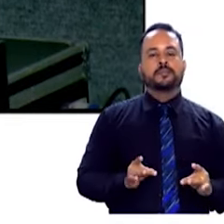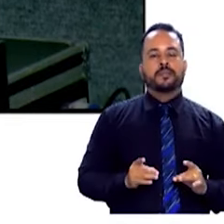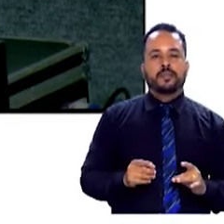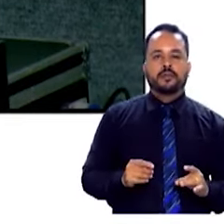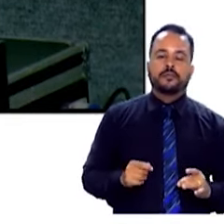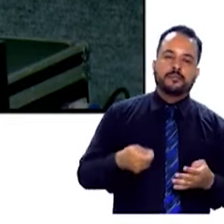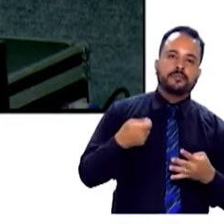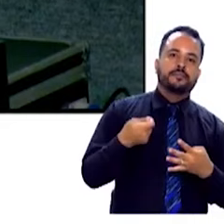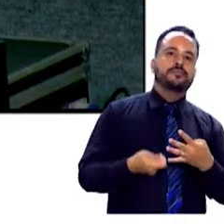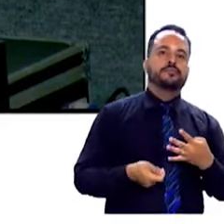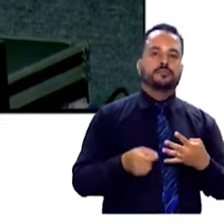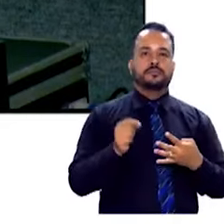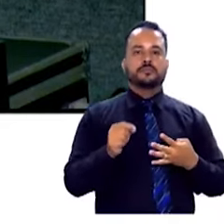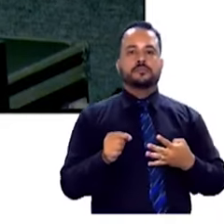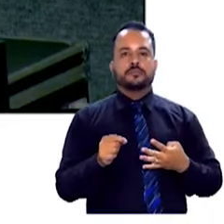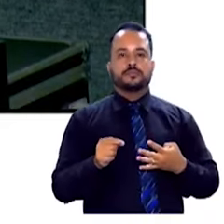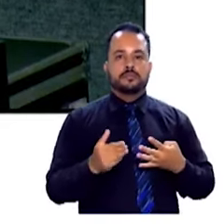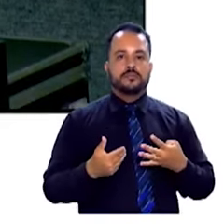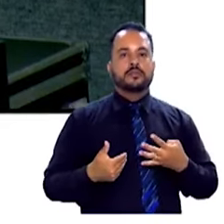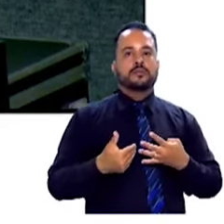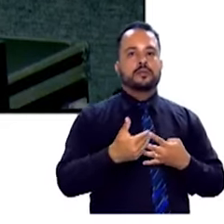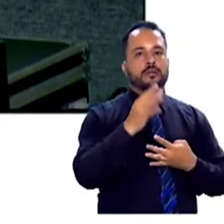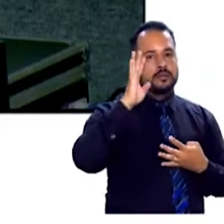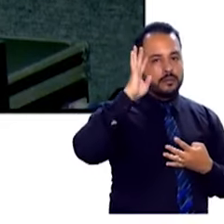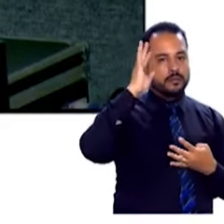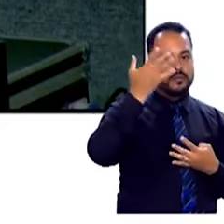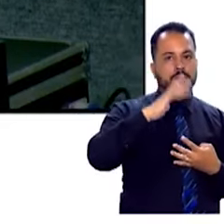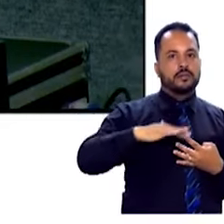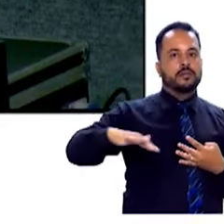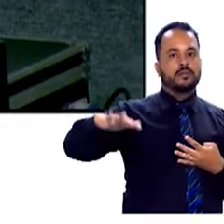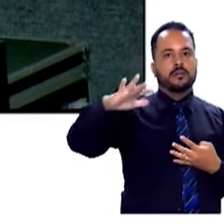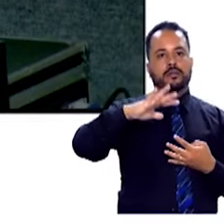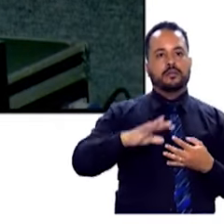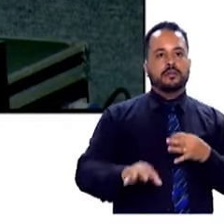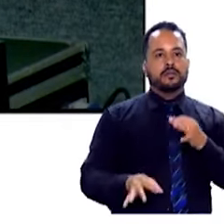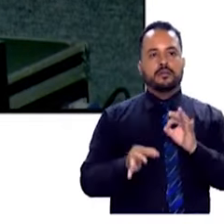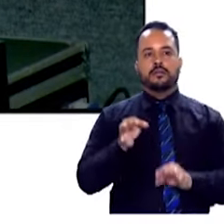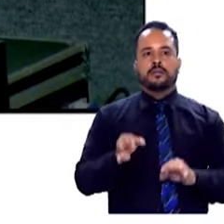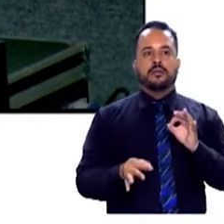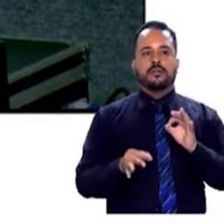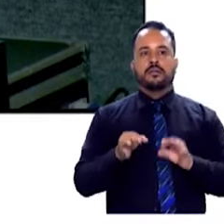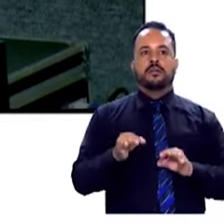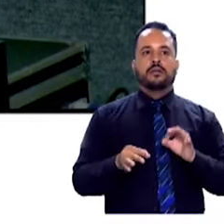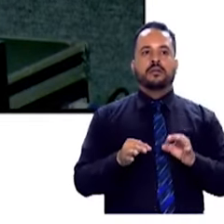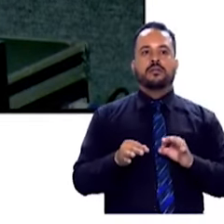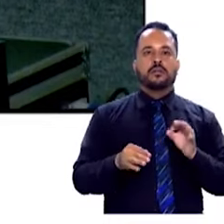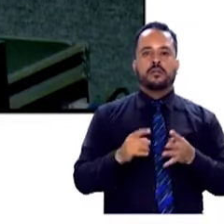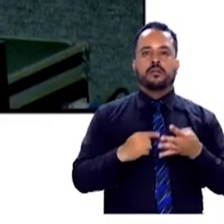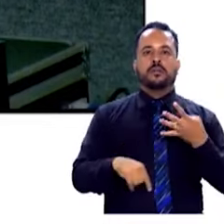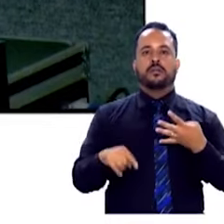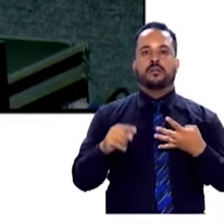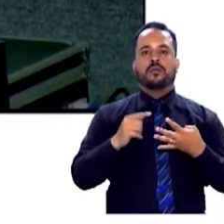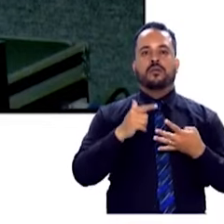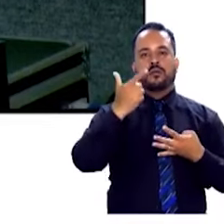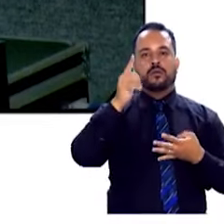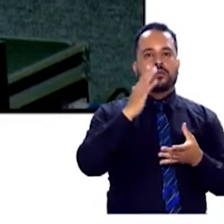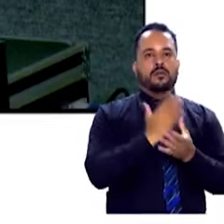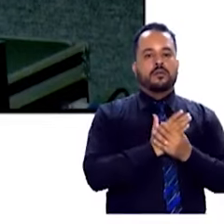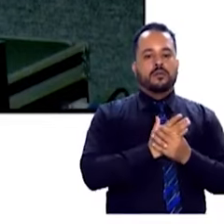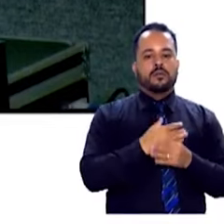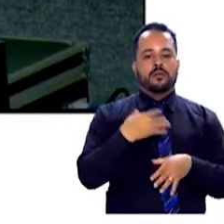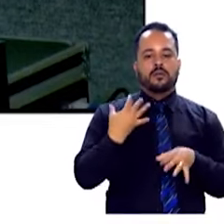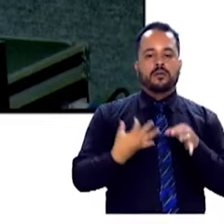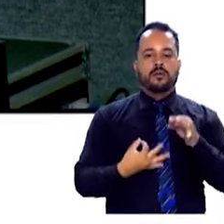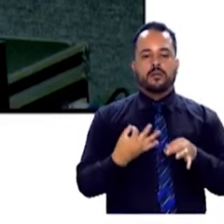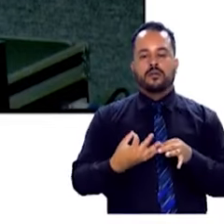justifique partir do precedente O precedente que é outra coisa revogação do precedente é um outro processo eh eu só digo Olha Há uma